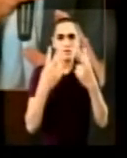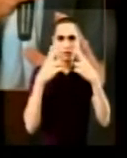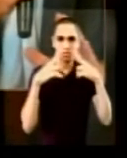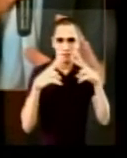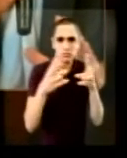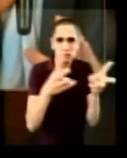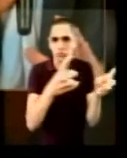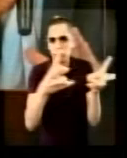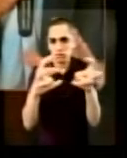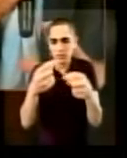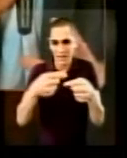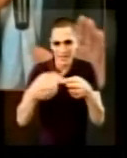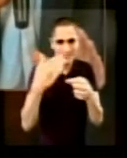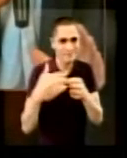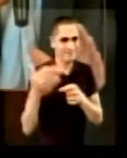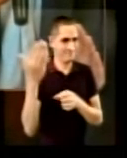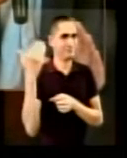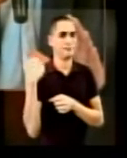foi um horror.